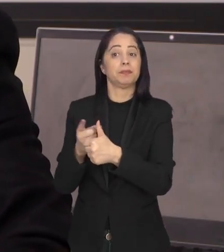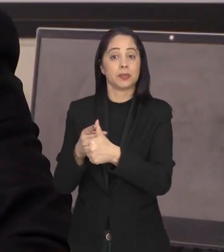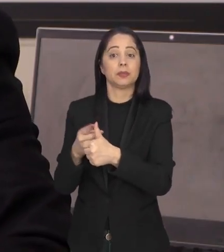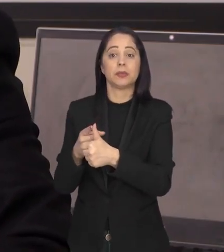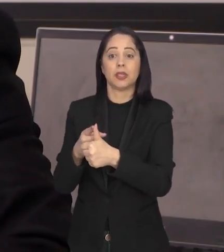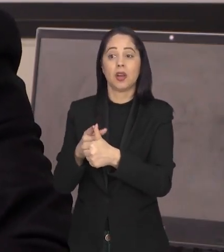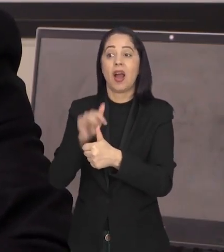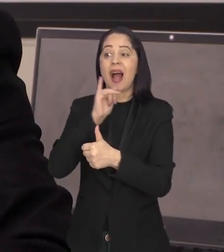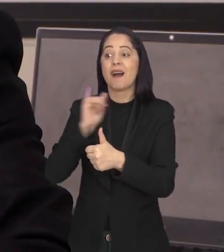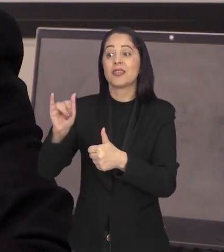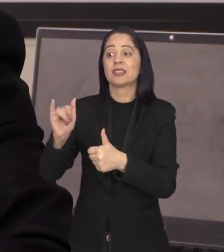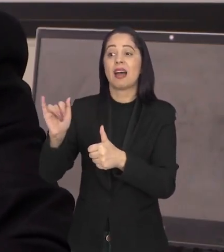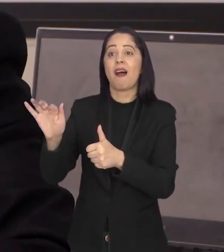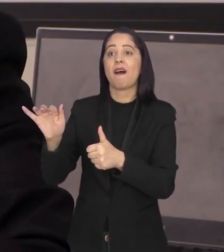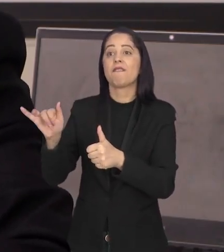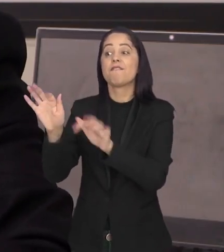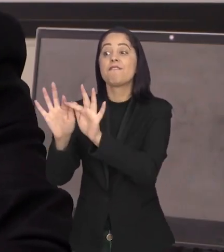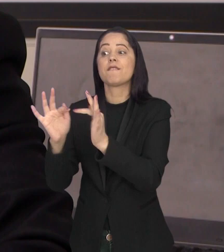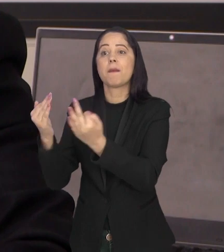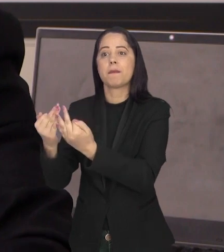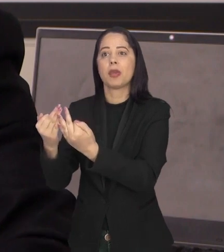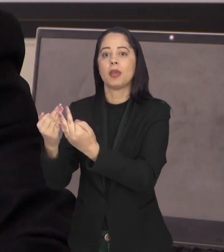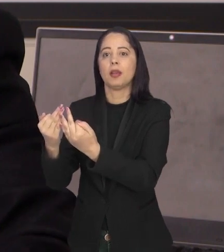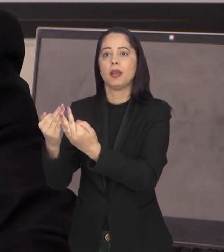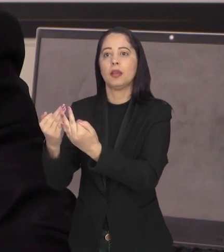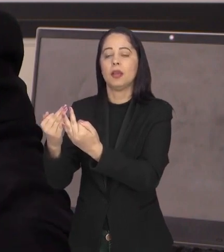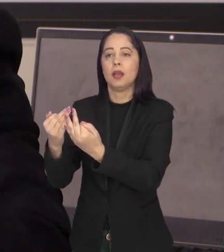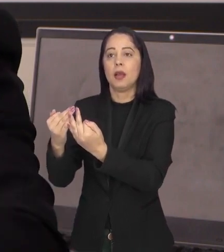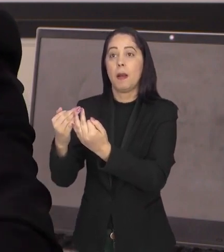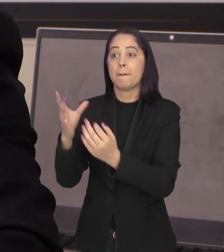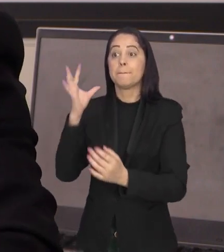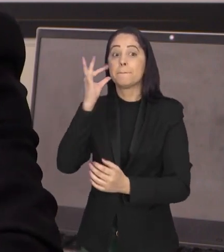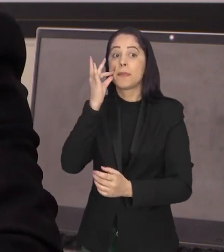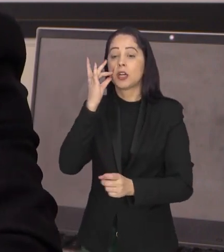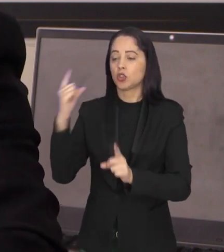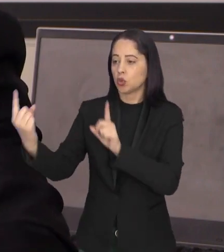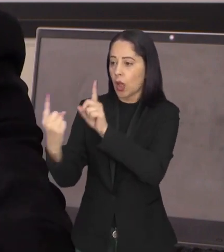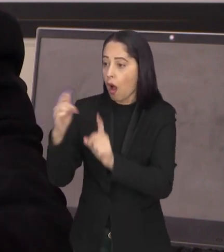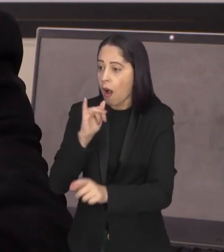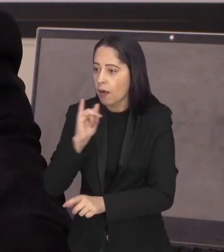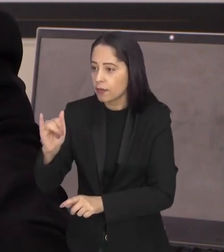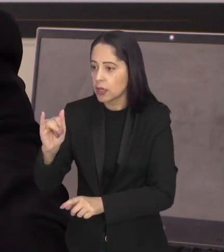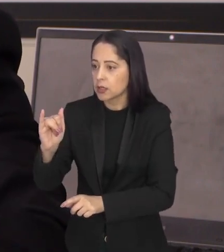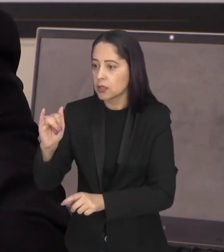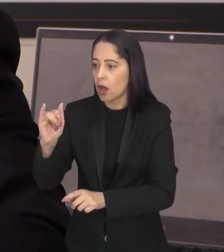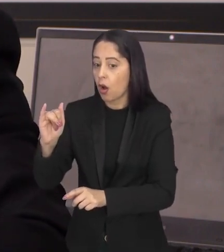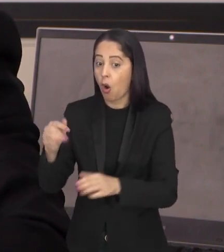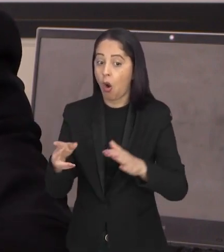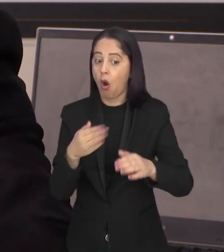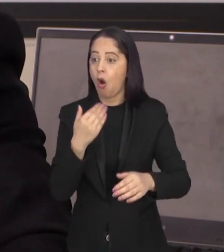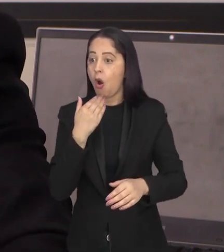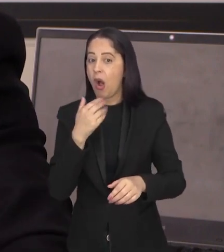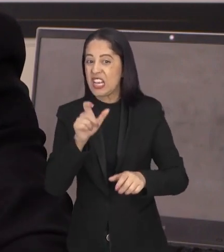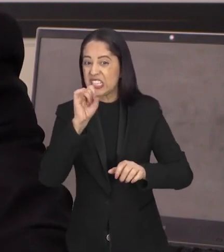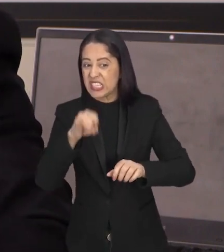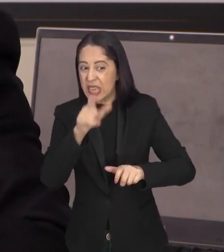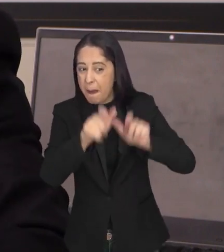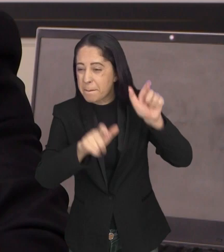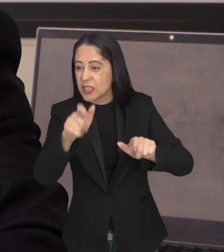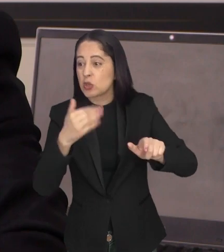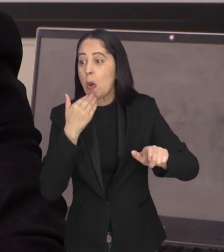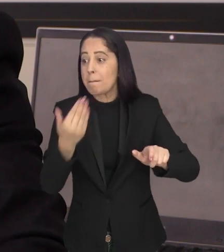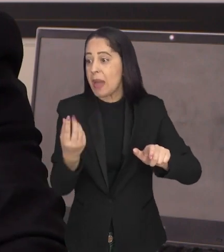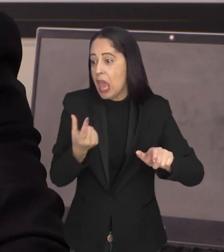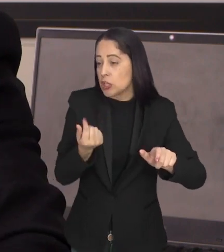fazer é, primeiro, avisar parentes e amigos, de preferência pessoalmente, tá? Para mostrar que qualquer pedido